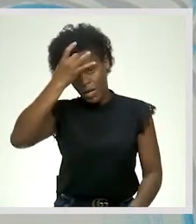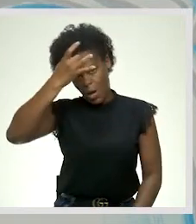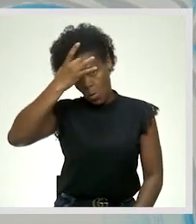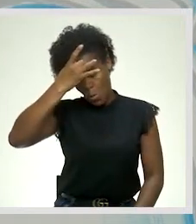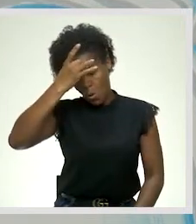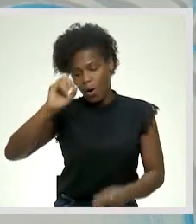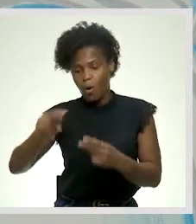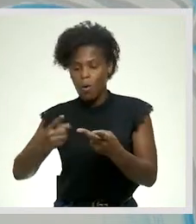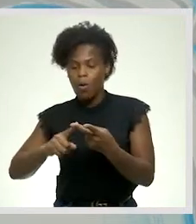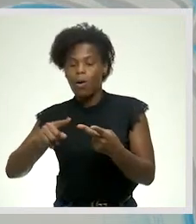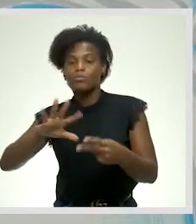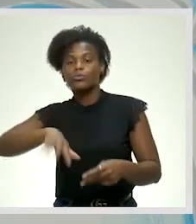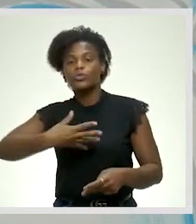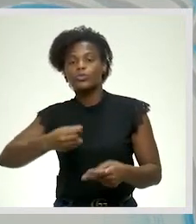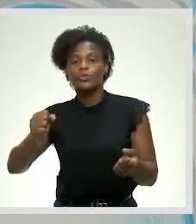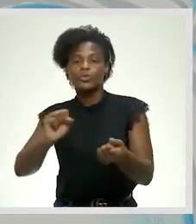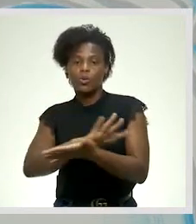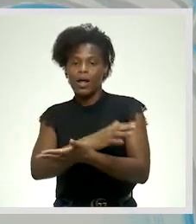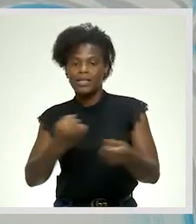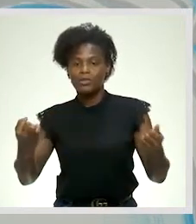e o mundo do jornalismo